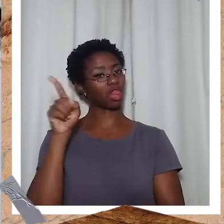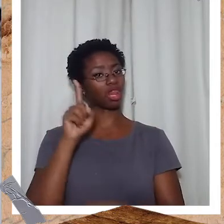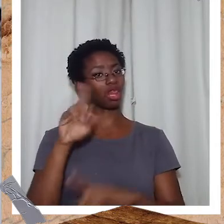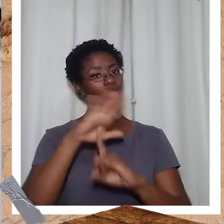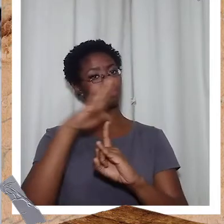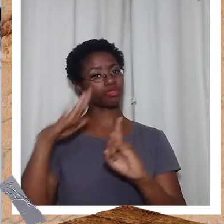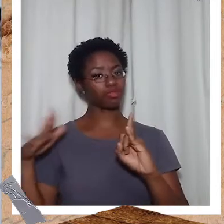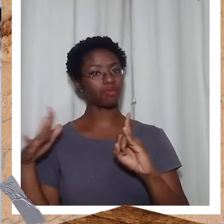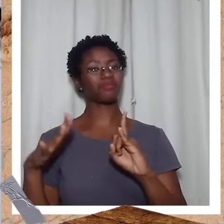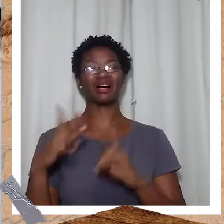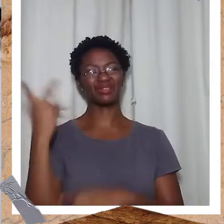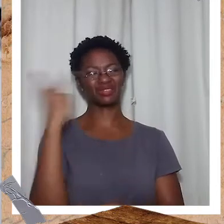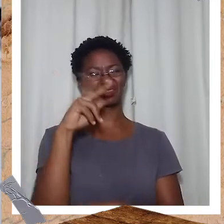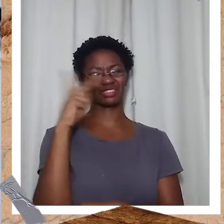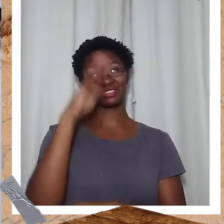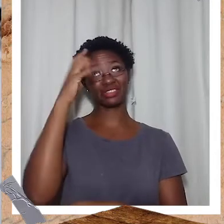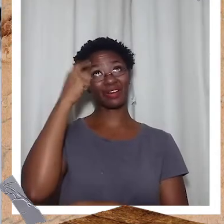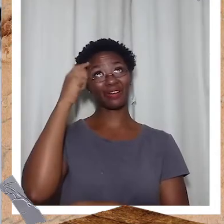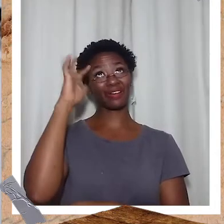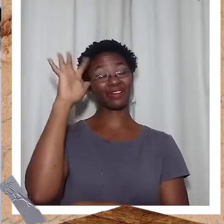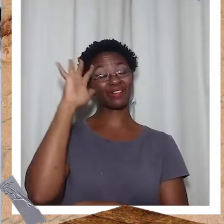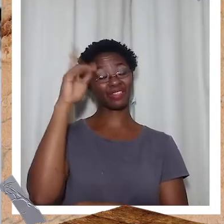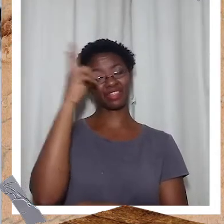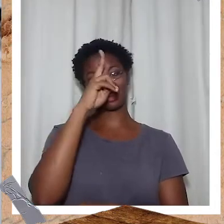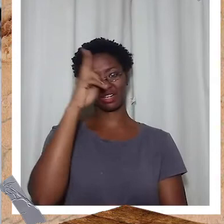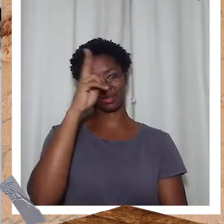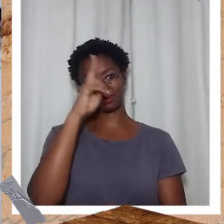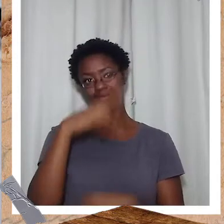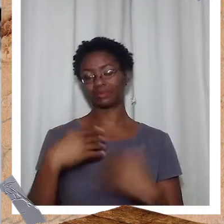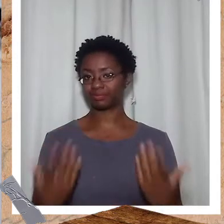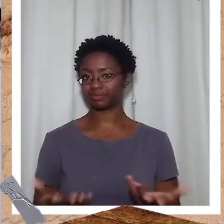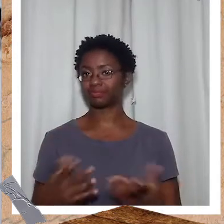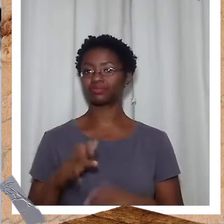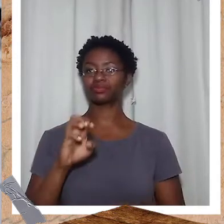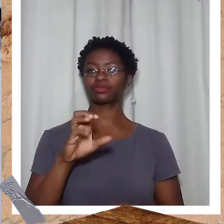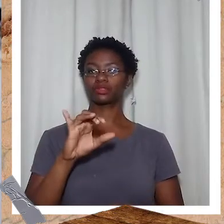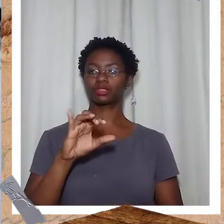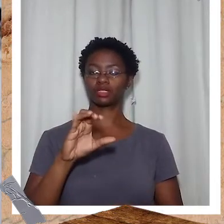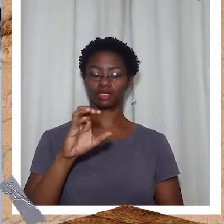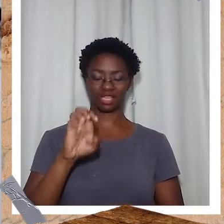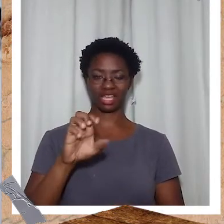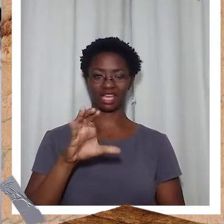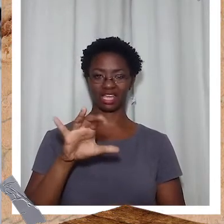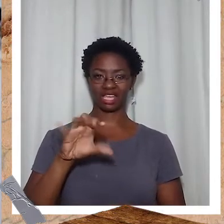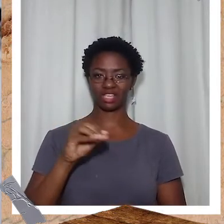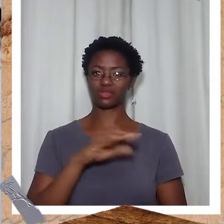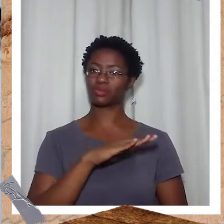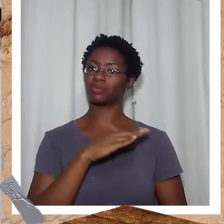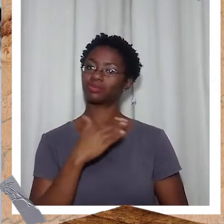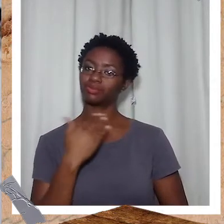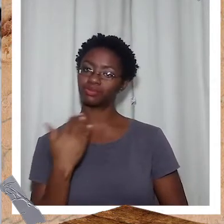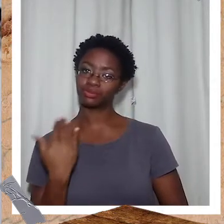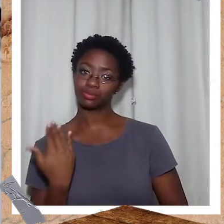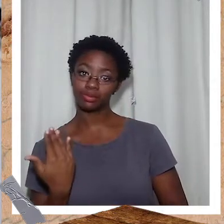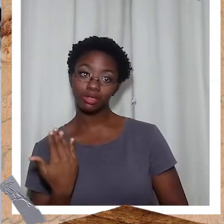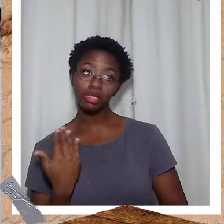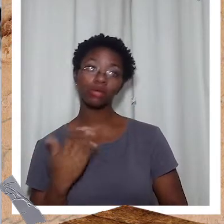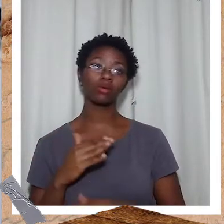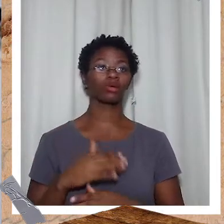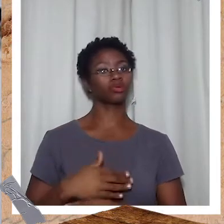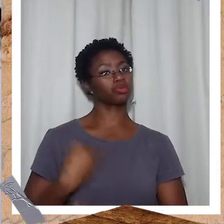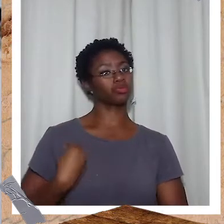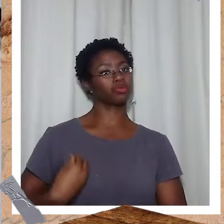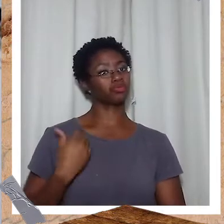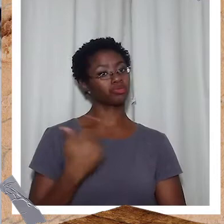enfim, passa uma história aqui na nossa cabeça. O Écio partiu, está conosco, mas numa